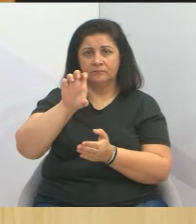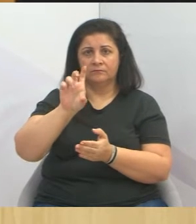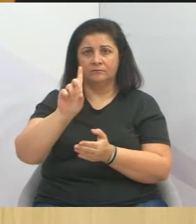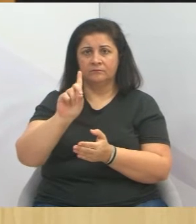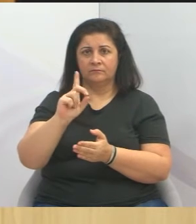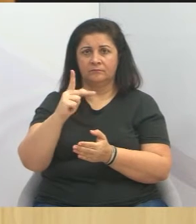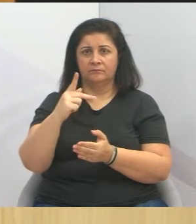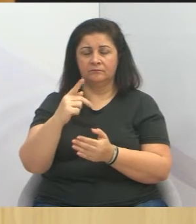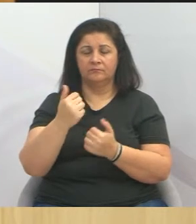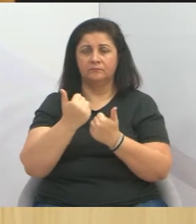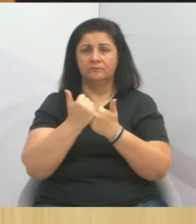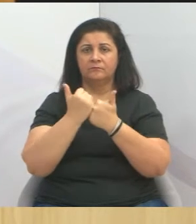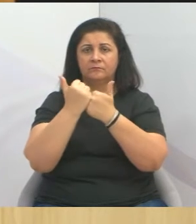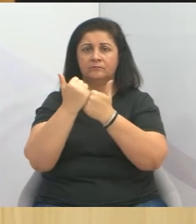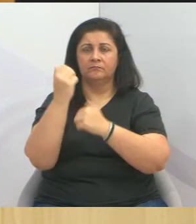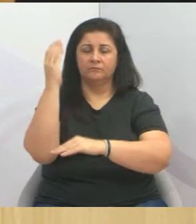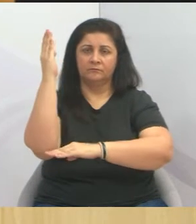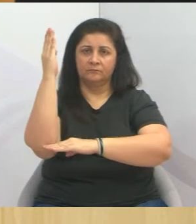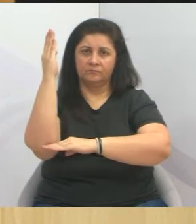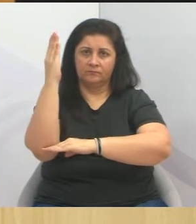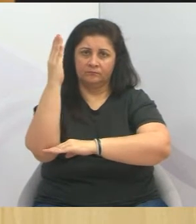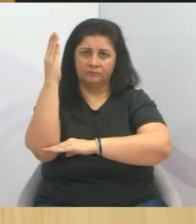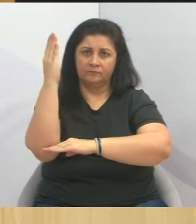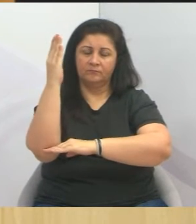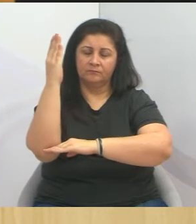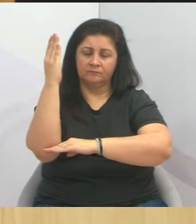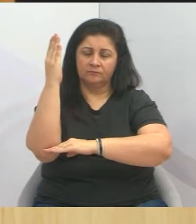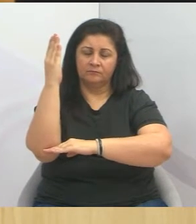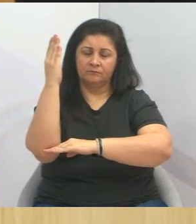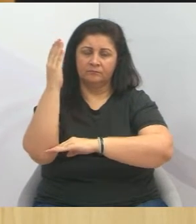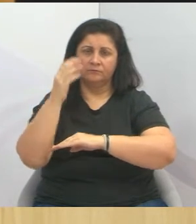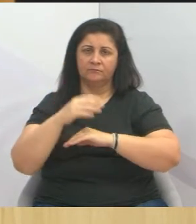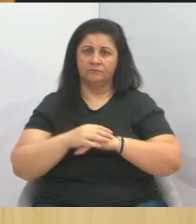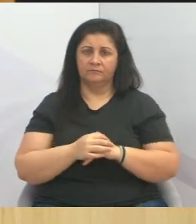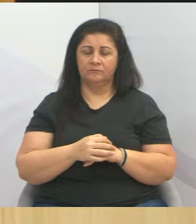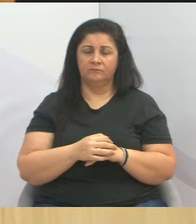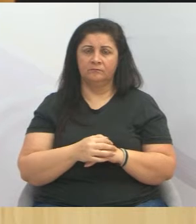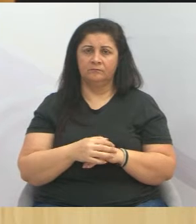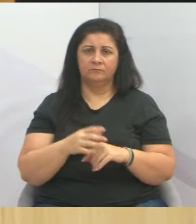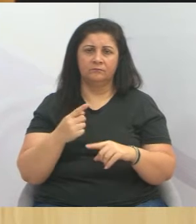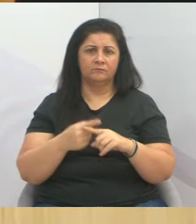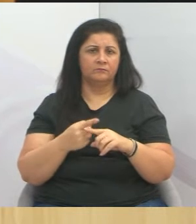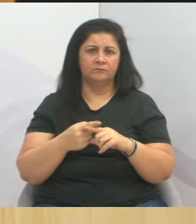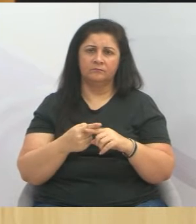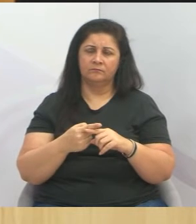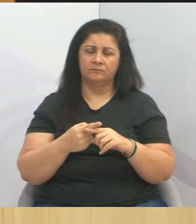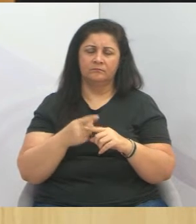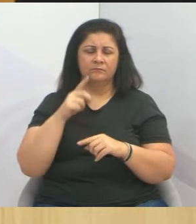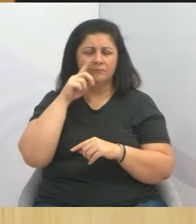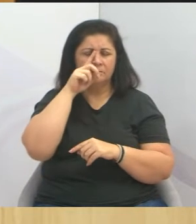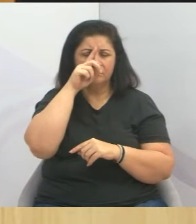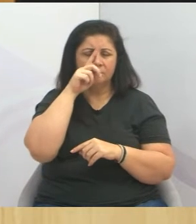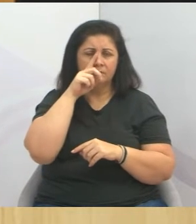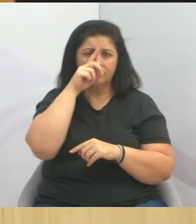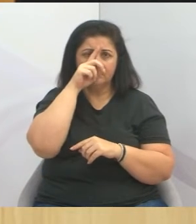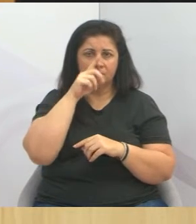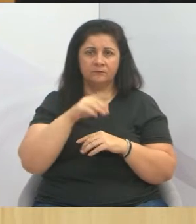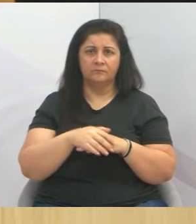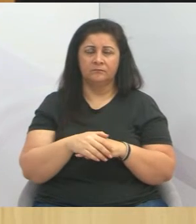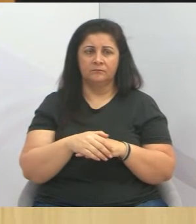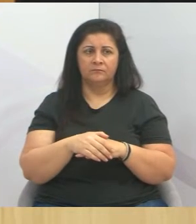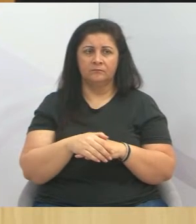solicitando a substituição de um poste que se encontra torto com risco de queda na